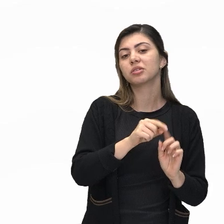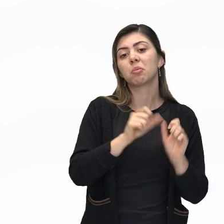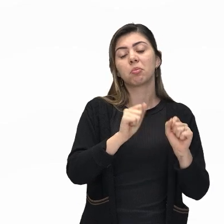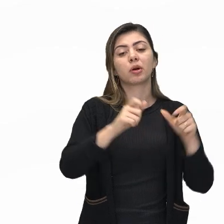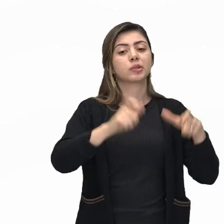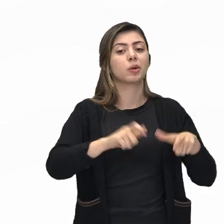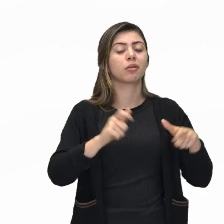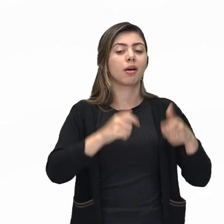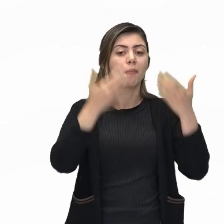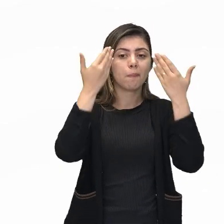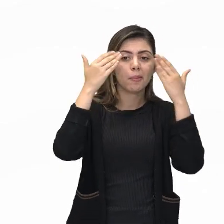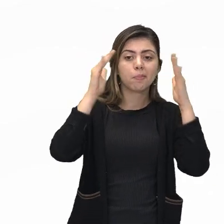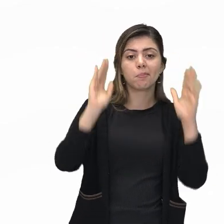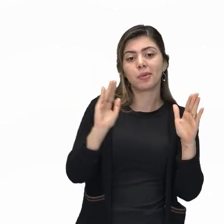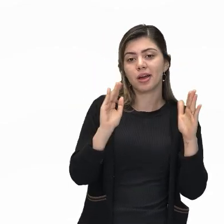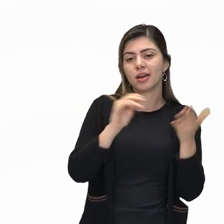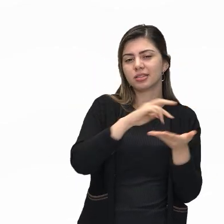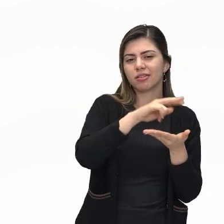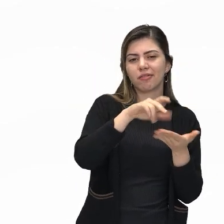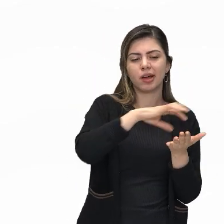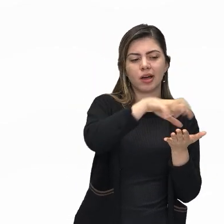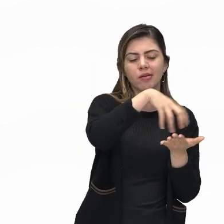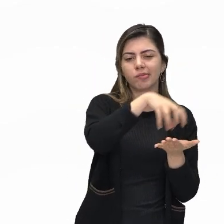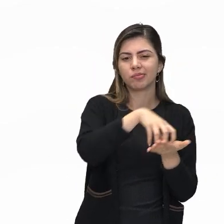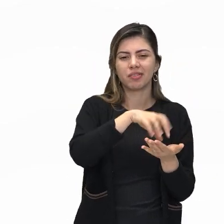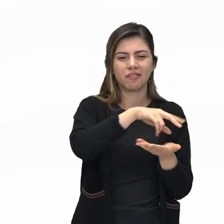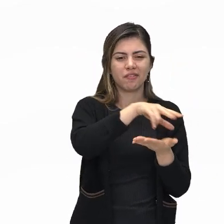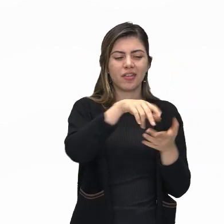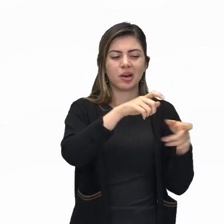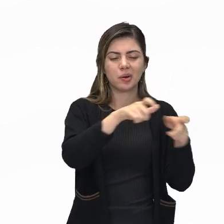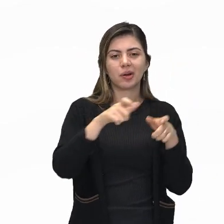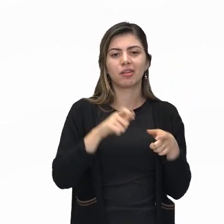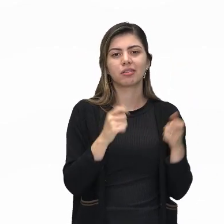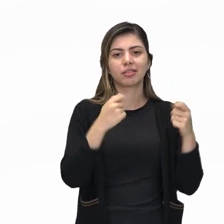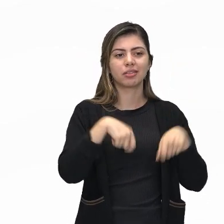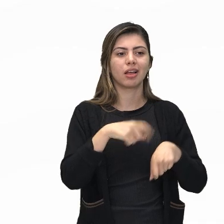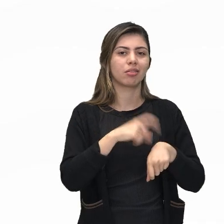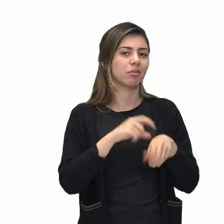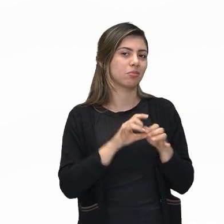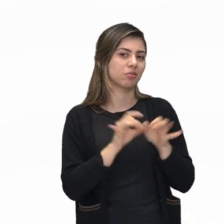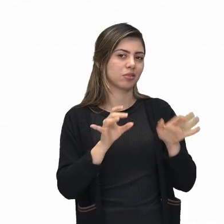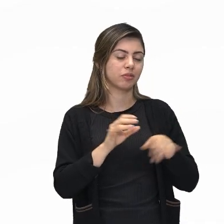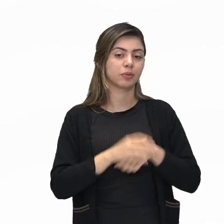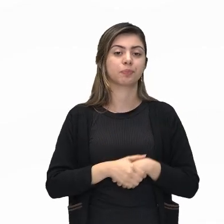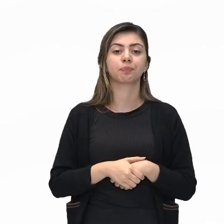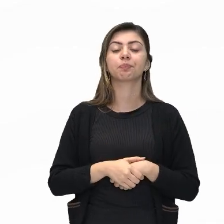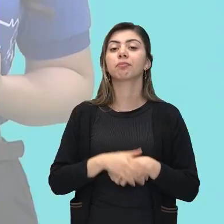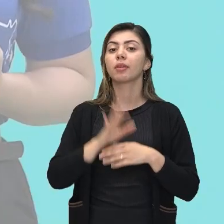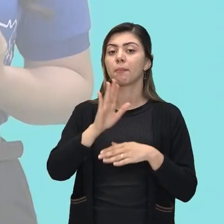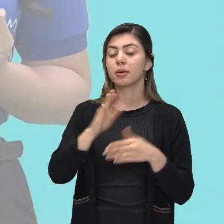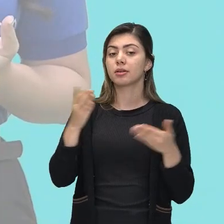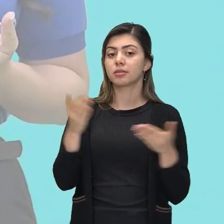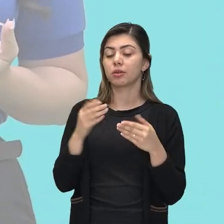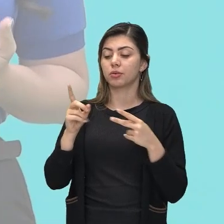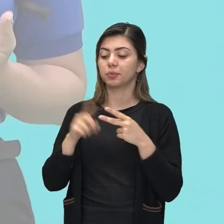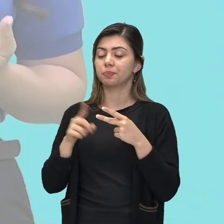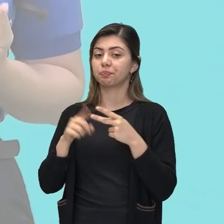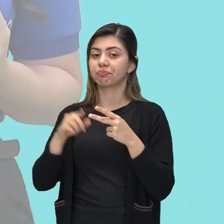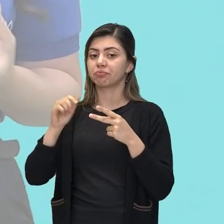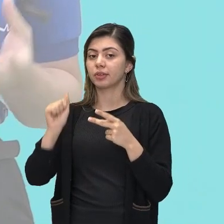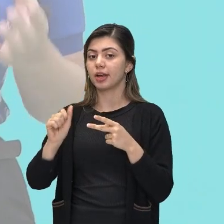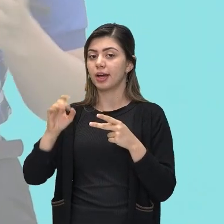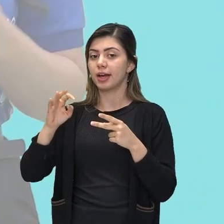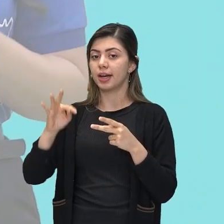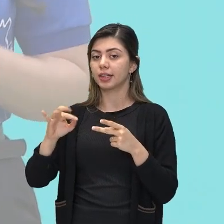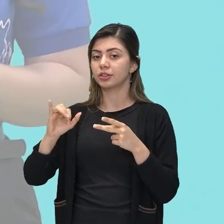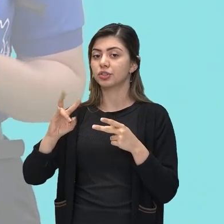calçadões e outros espaços de lazer. Bem interessante. E agora, falando sobre lazer ativo, nós já vamos ver que